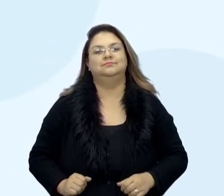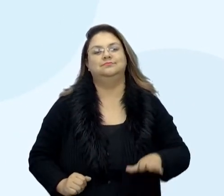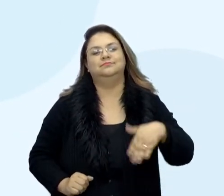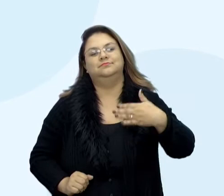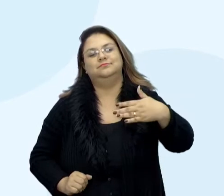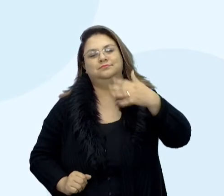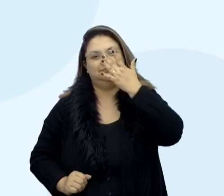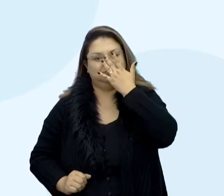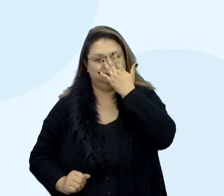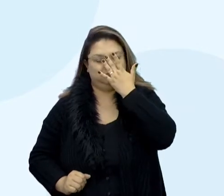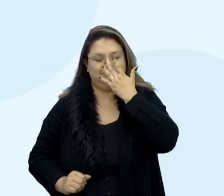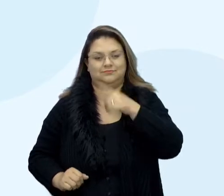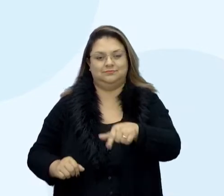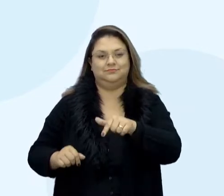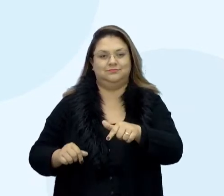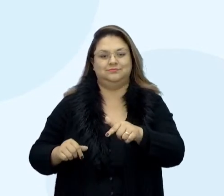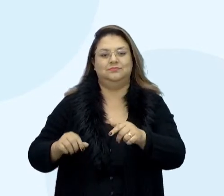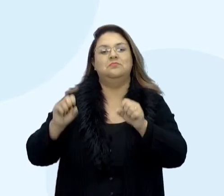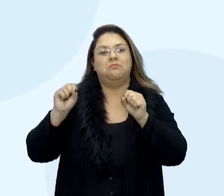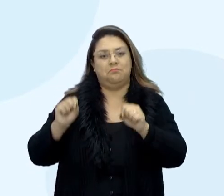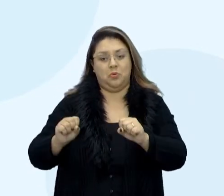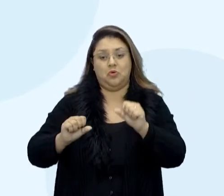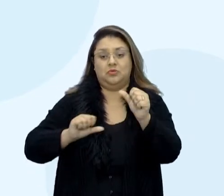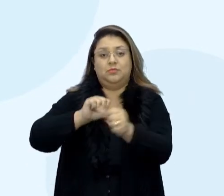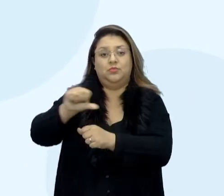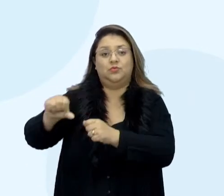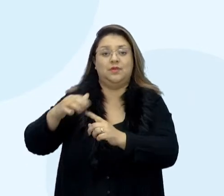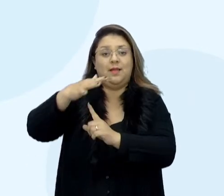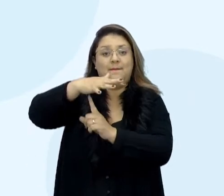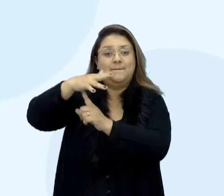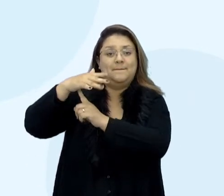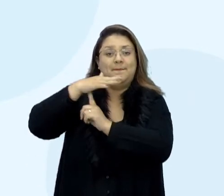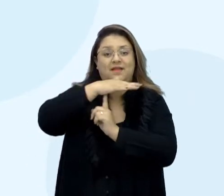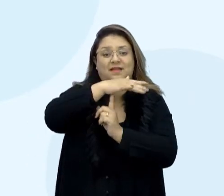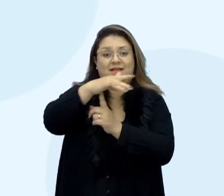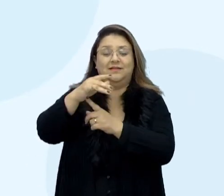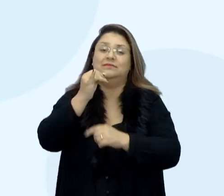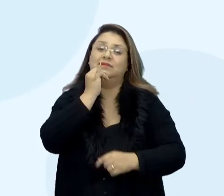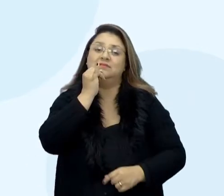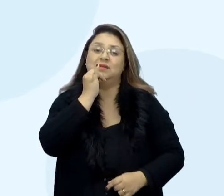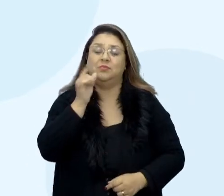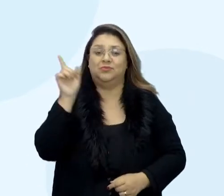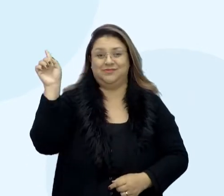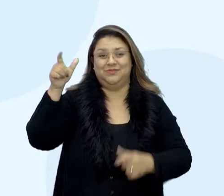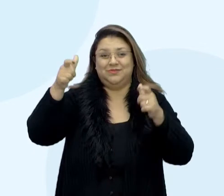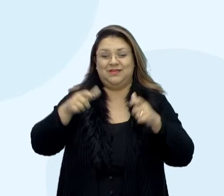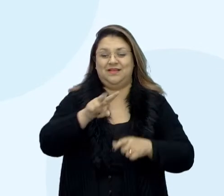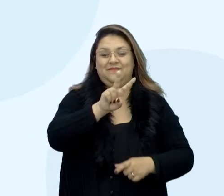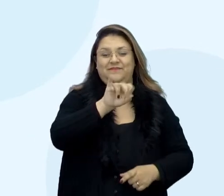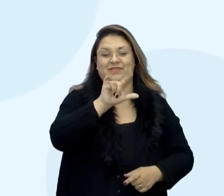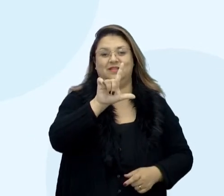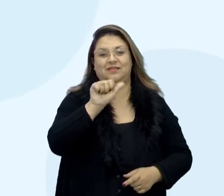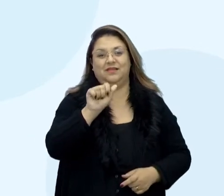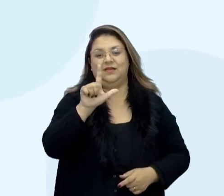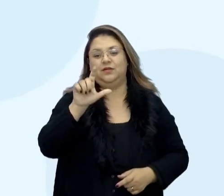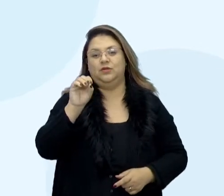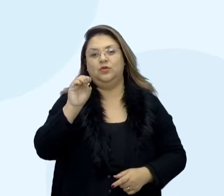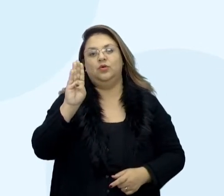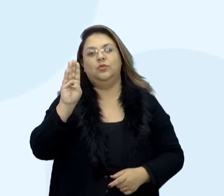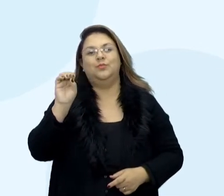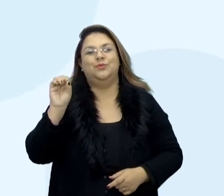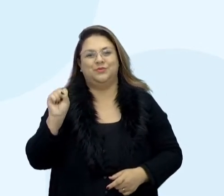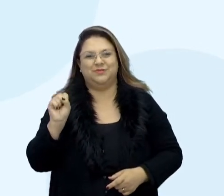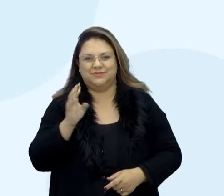esse aterro, desculpa, pode virar um parque, lembrando que o Parque Vila Lobos em São Paulo já foi um dia um aterro e hoje